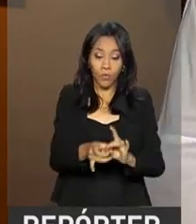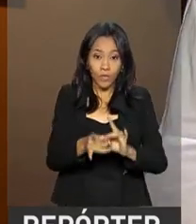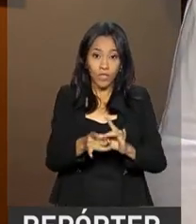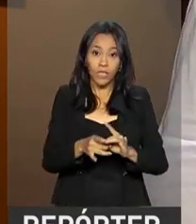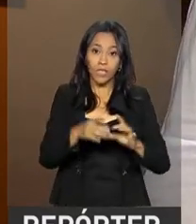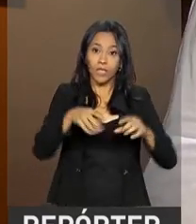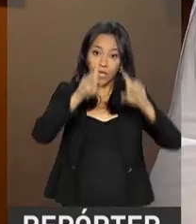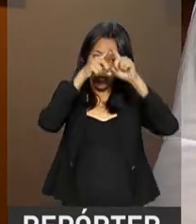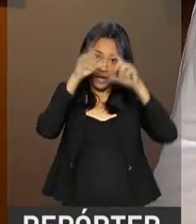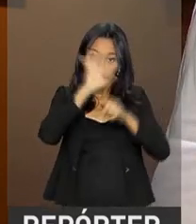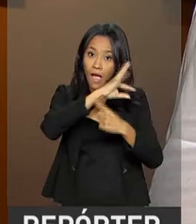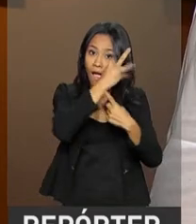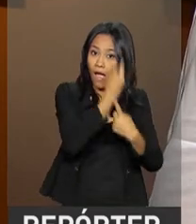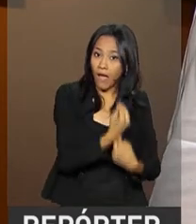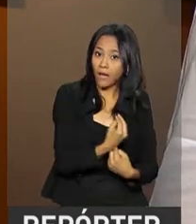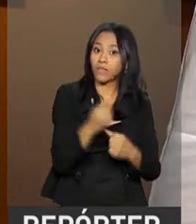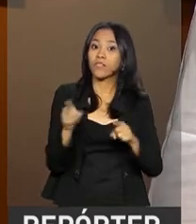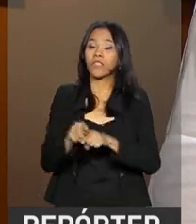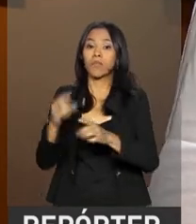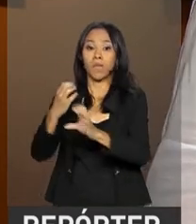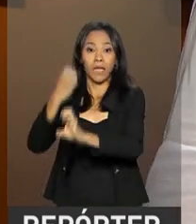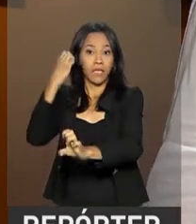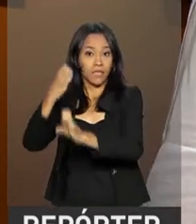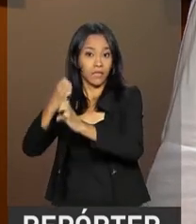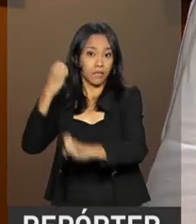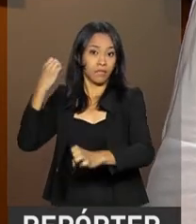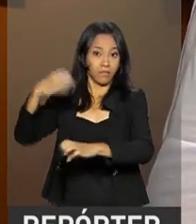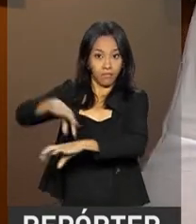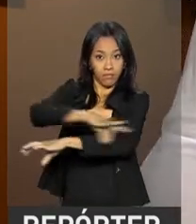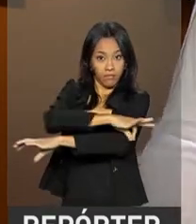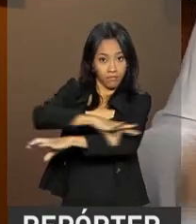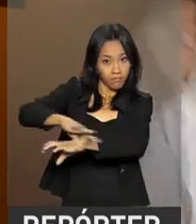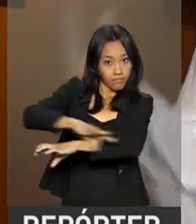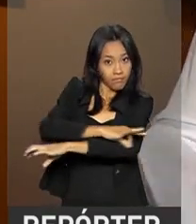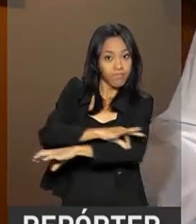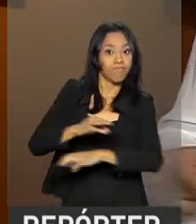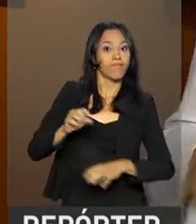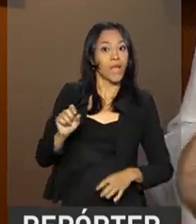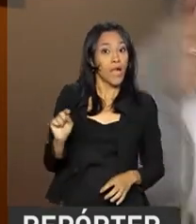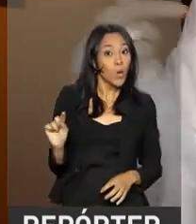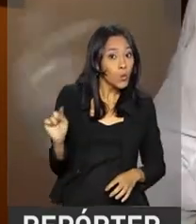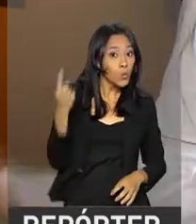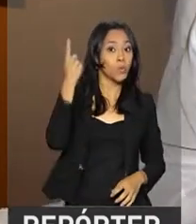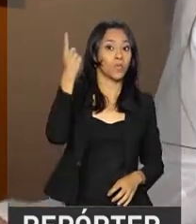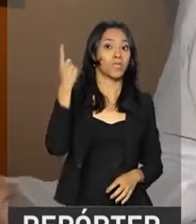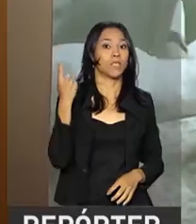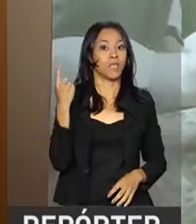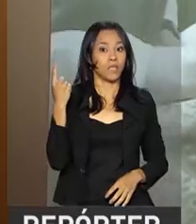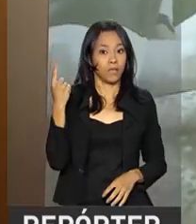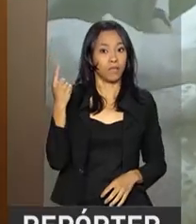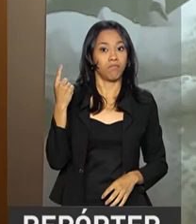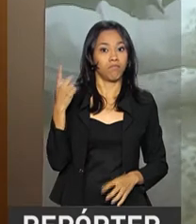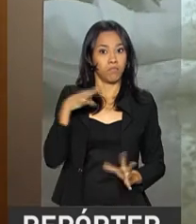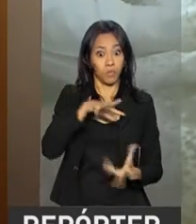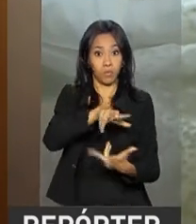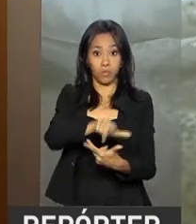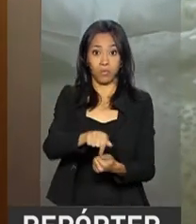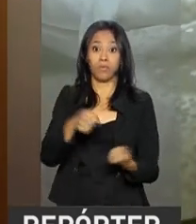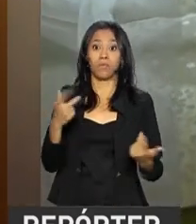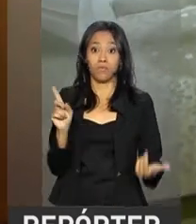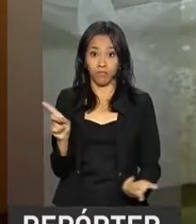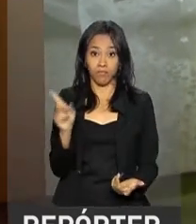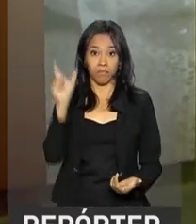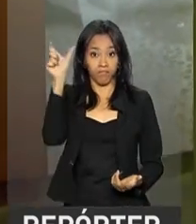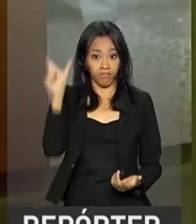trabalho dele nesse setor eu acho que é o único é única e é referência para o mundo com atos dizia